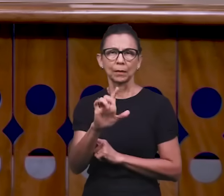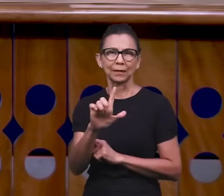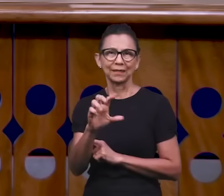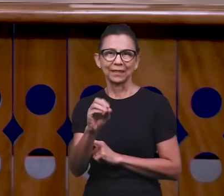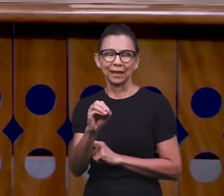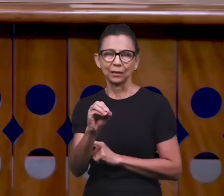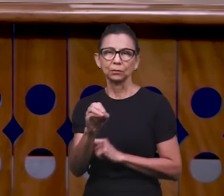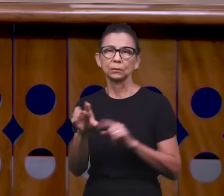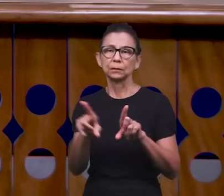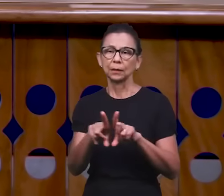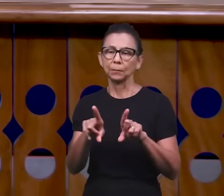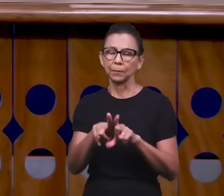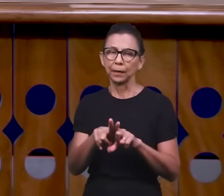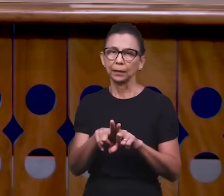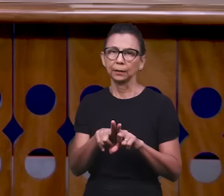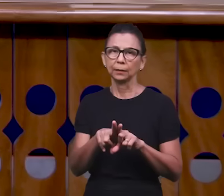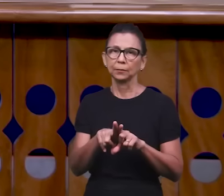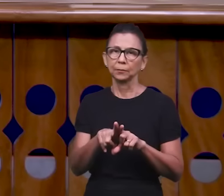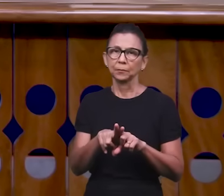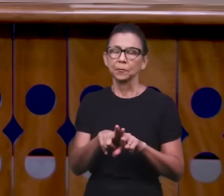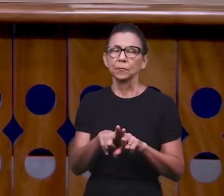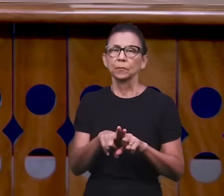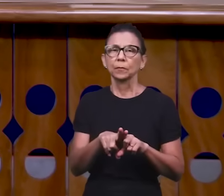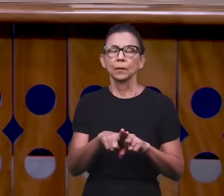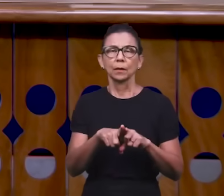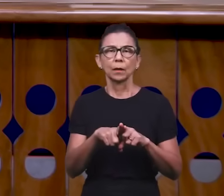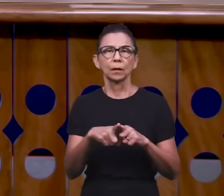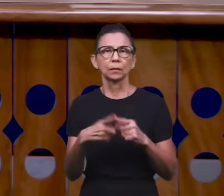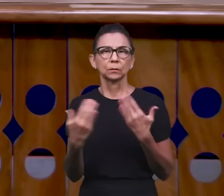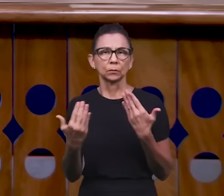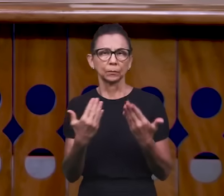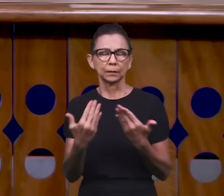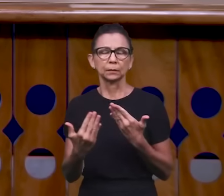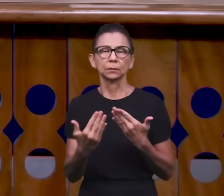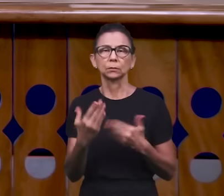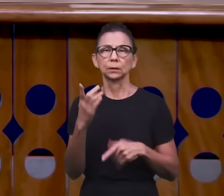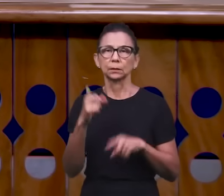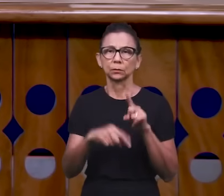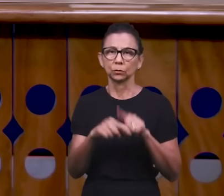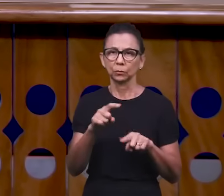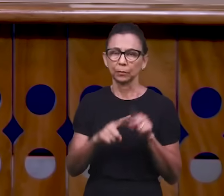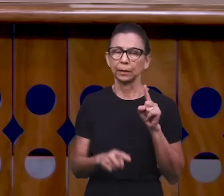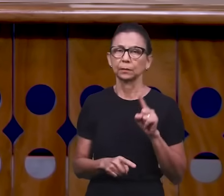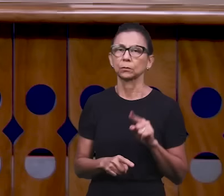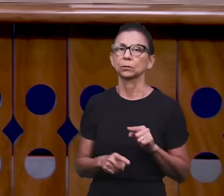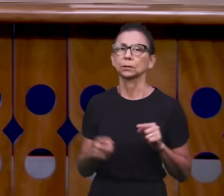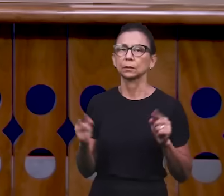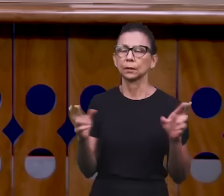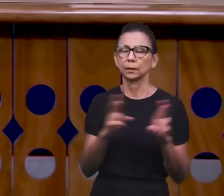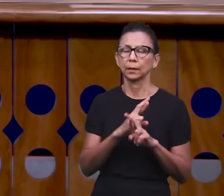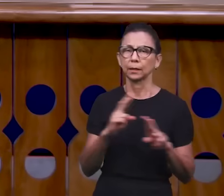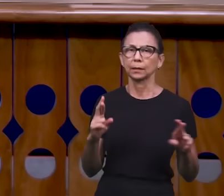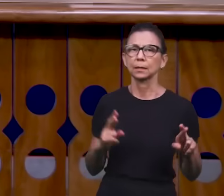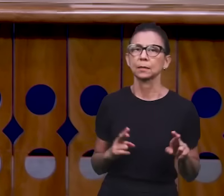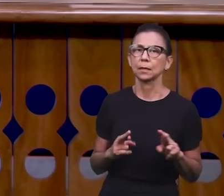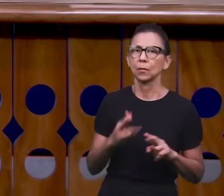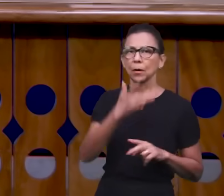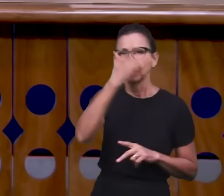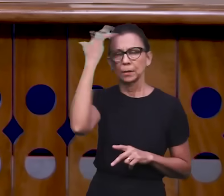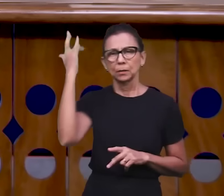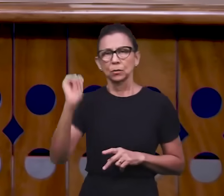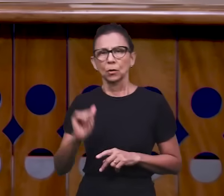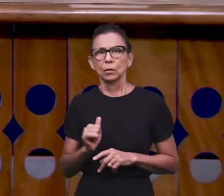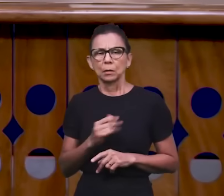fazer. Mas a luta agora ela não é mais para os covardes, os acomodados, os fracos,